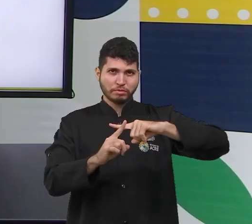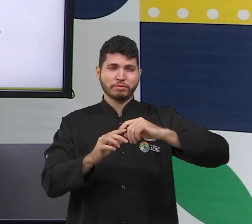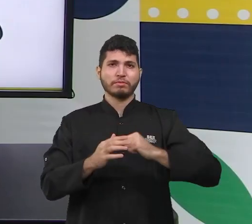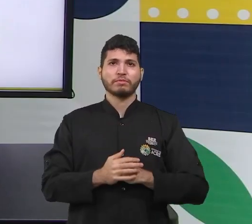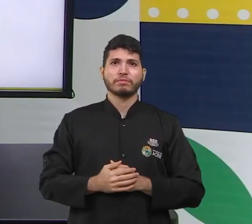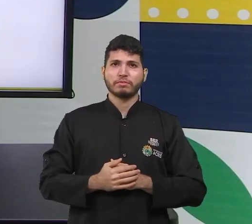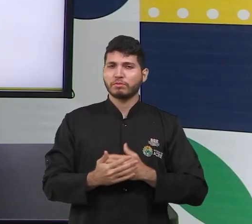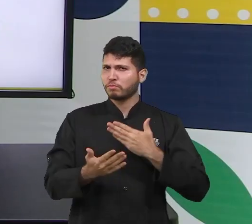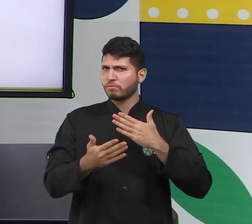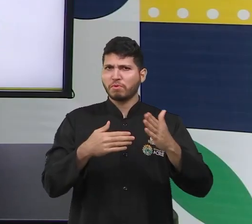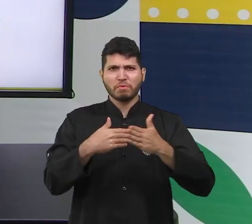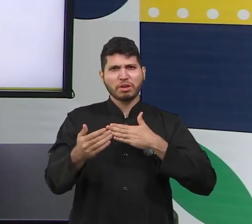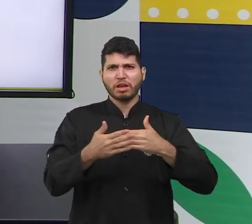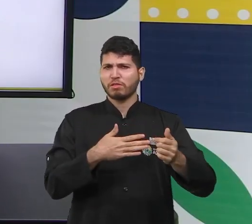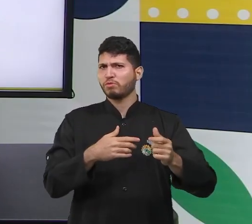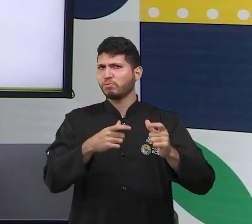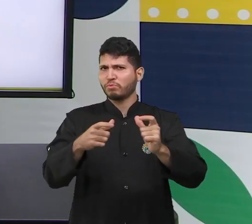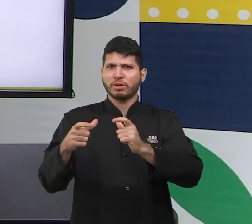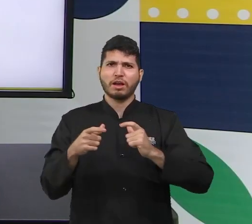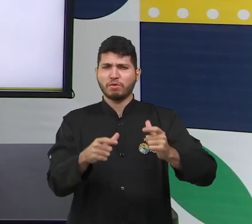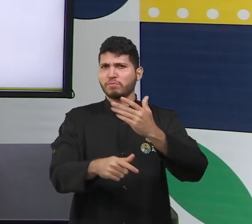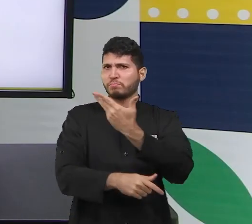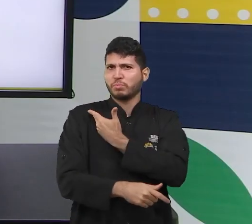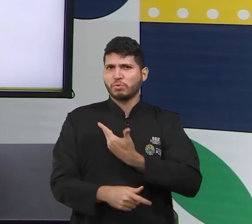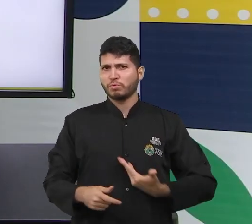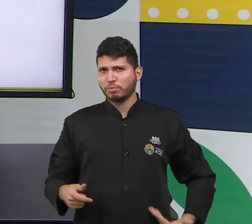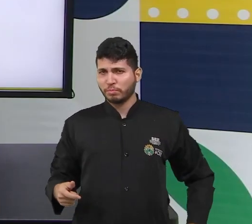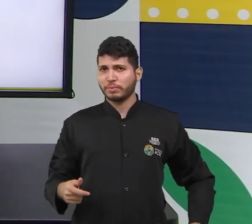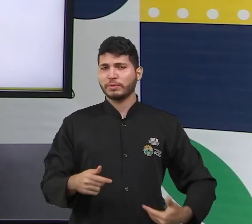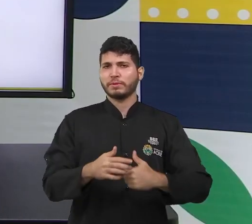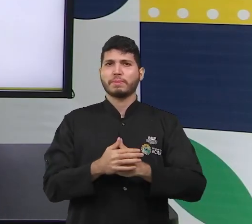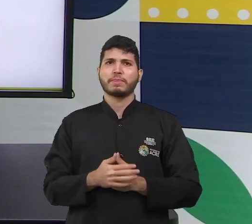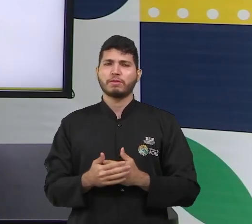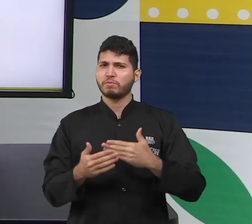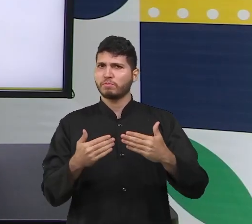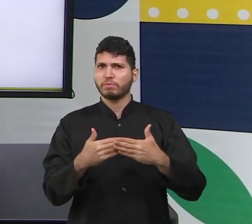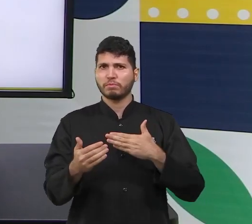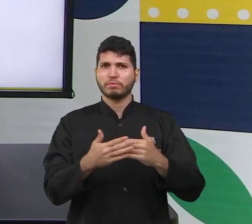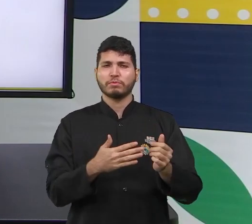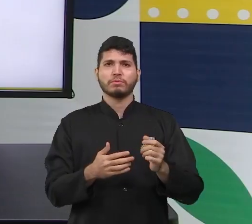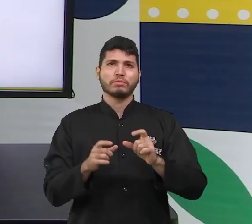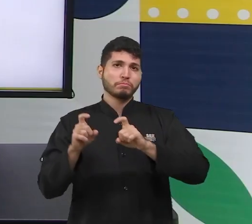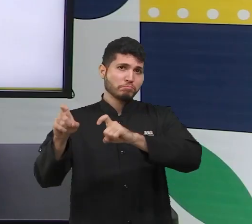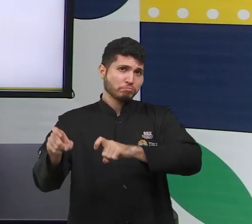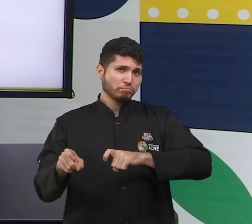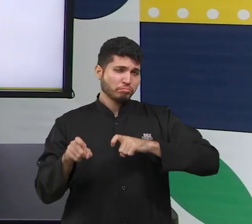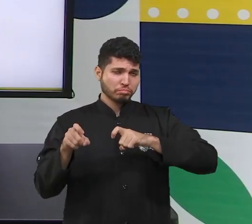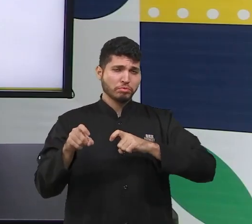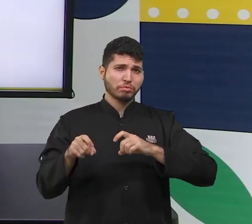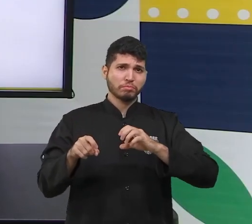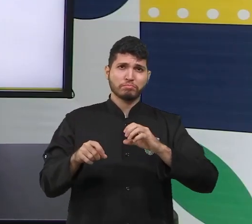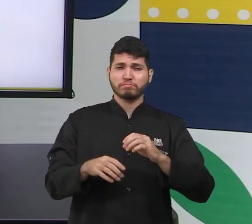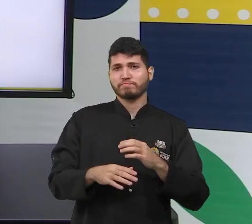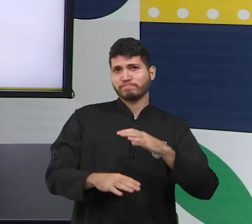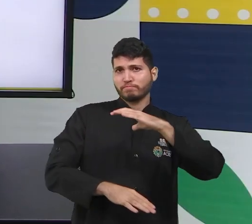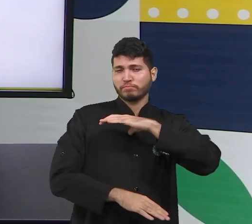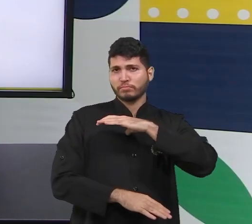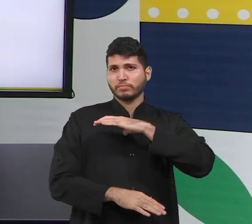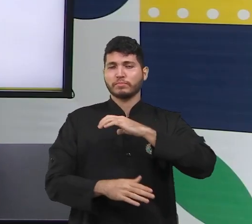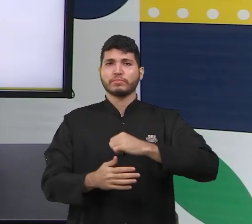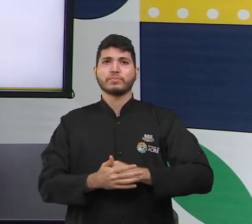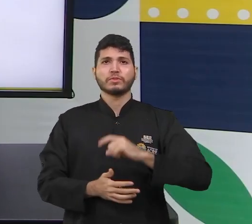nas repartições públicas, nas associações, nas cooperativas, no campo e na cidade. É um